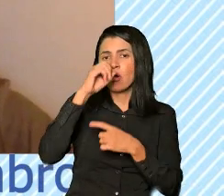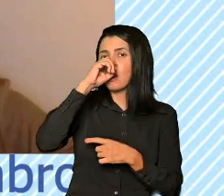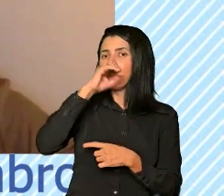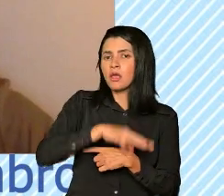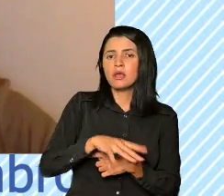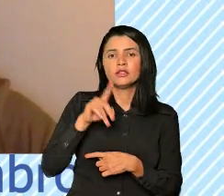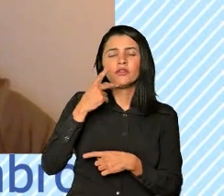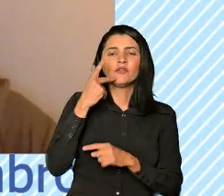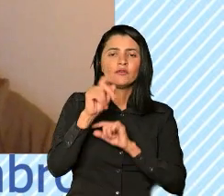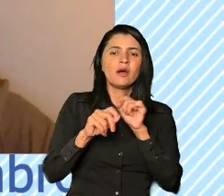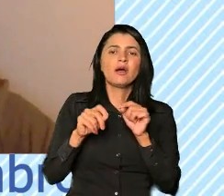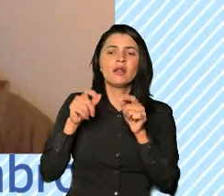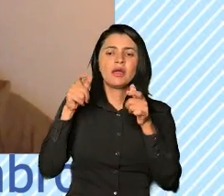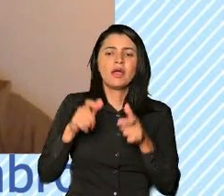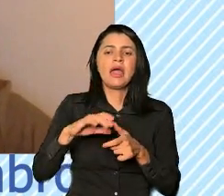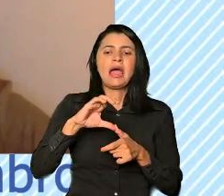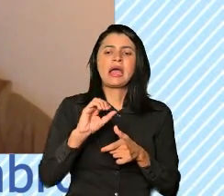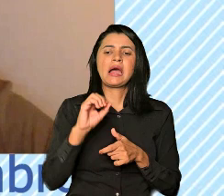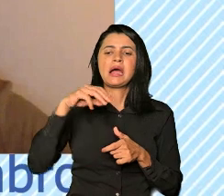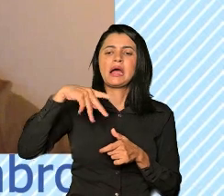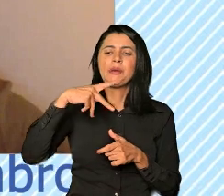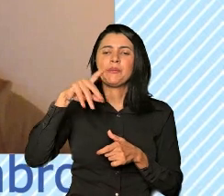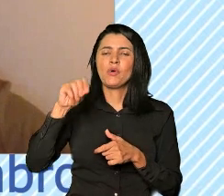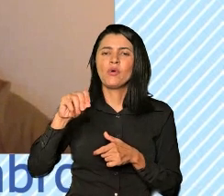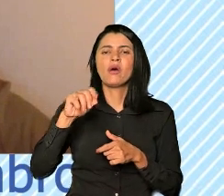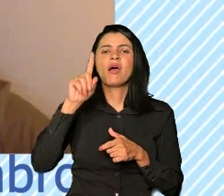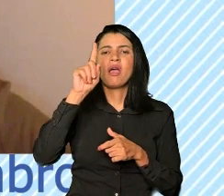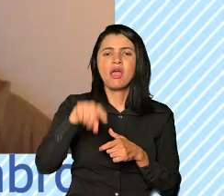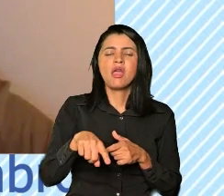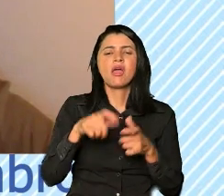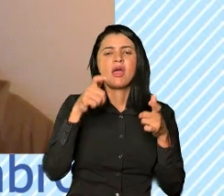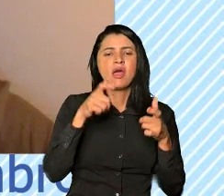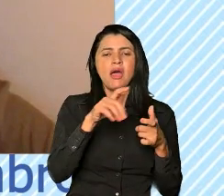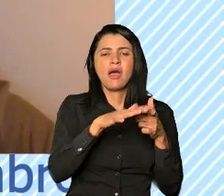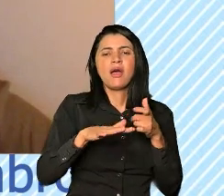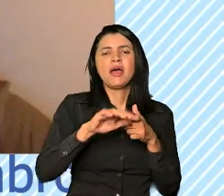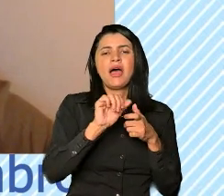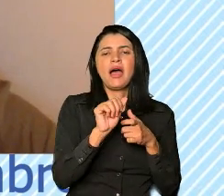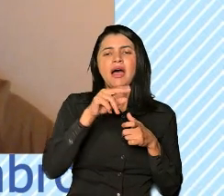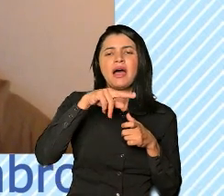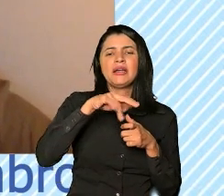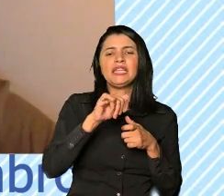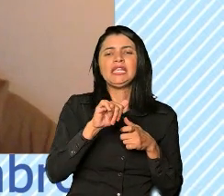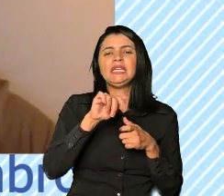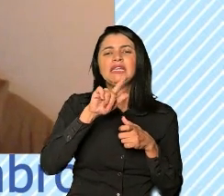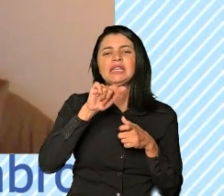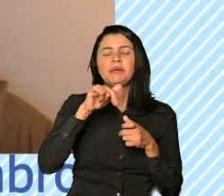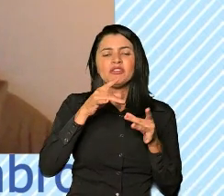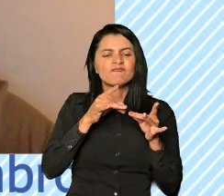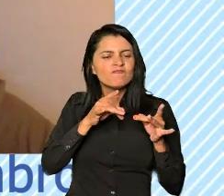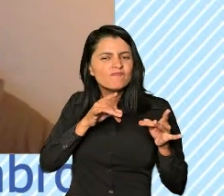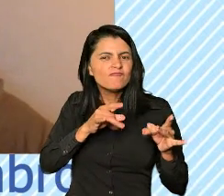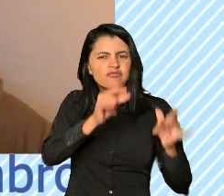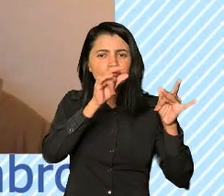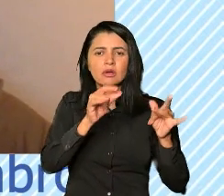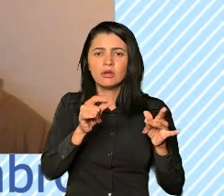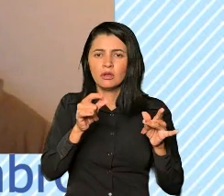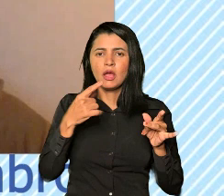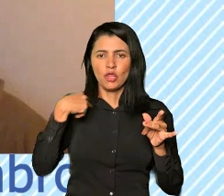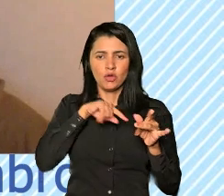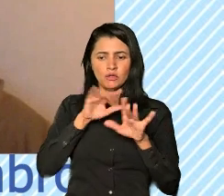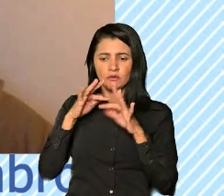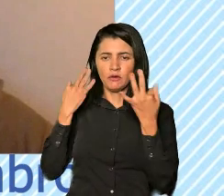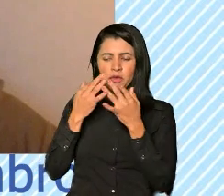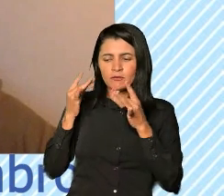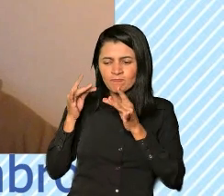o lager, de campo de aniquilamento, ou seja, o que ele fala assim, eles extinguiam não somente, eles queriam extinguir não somente a nossa